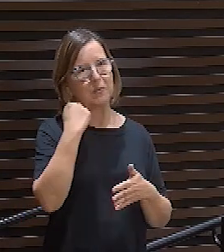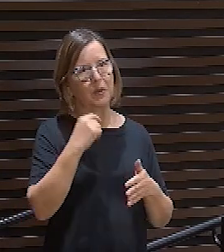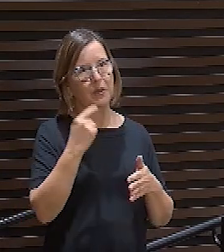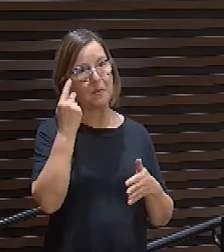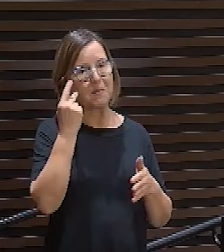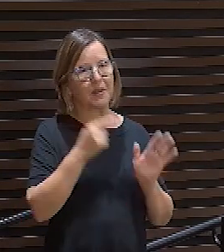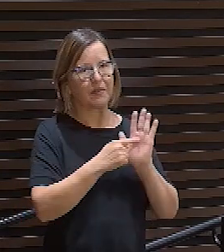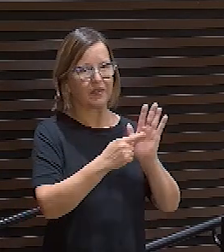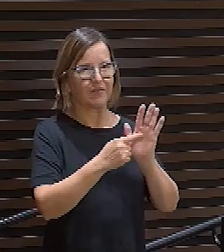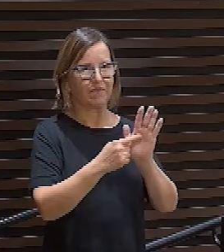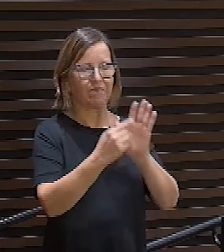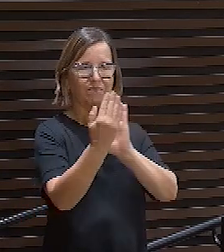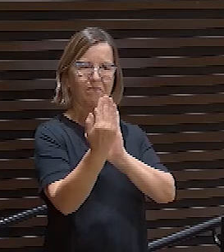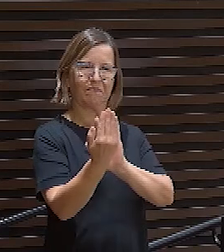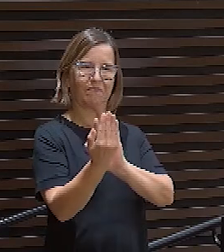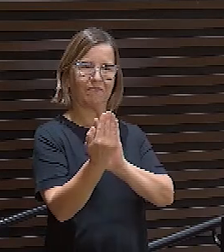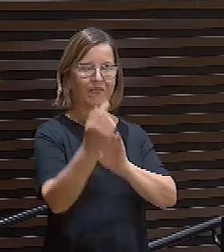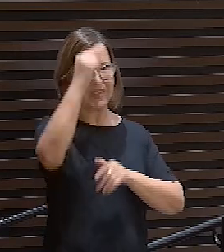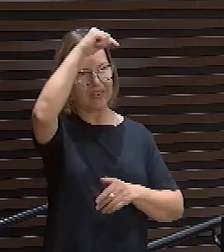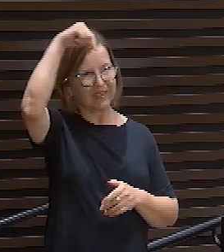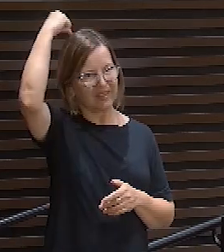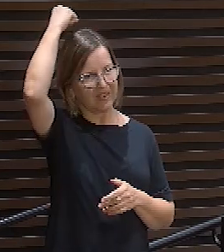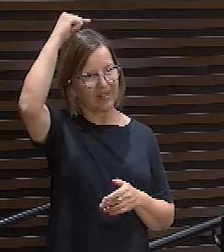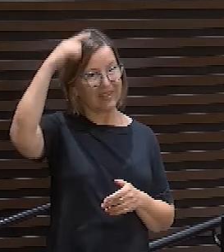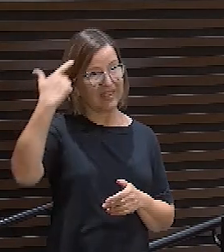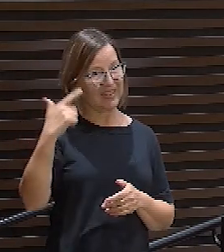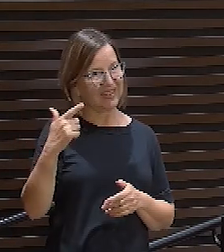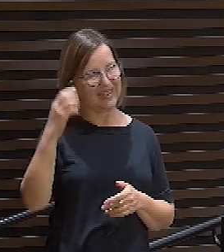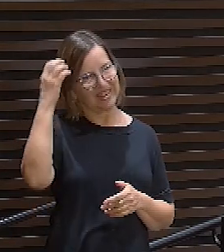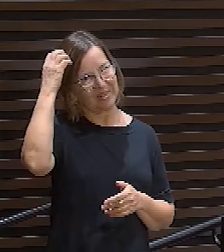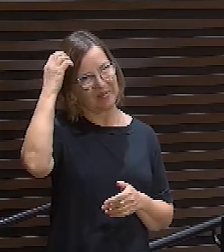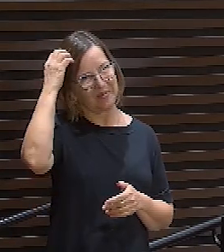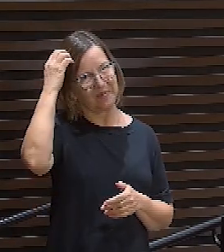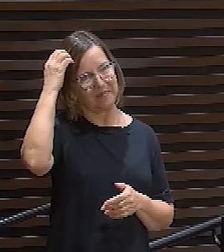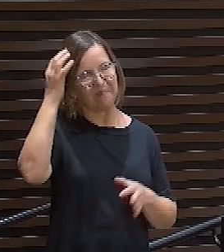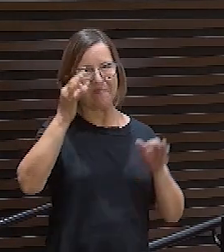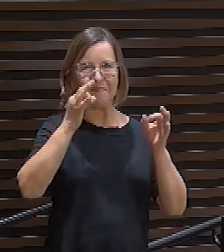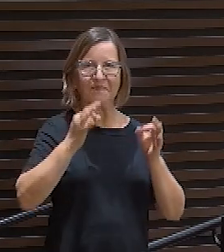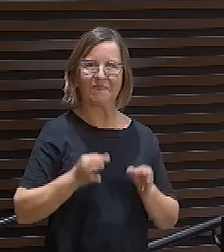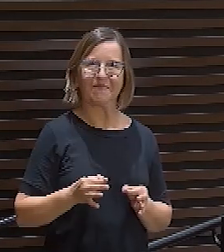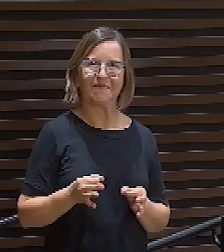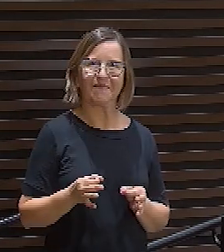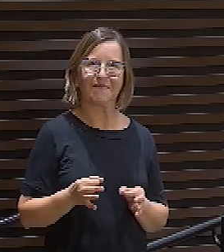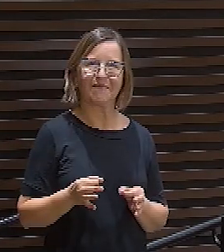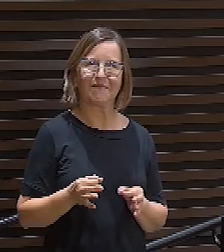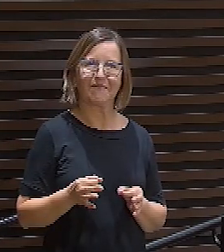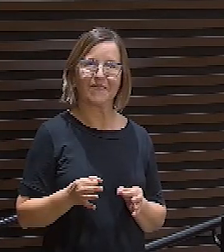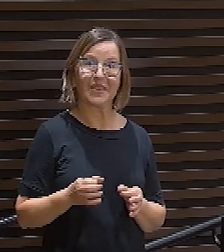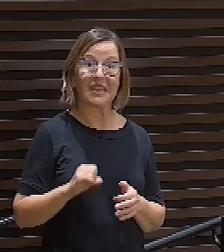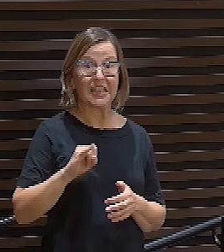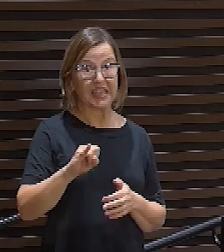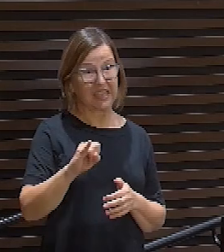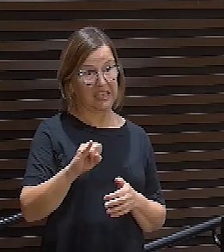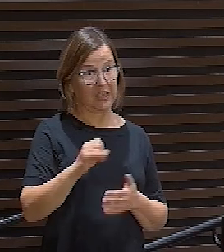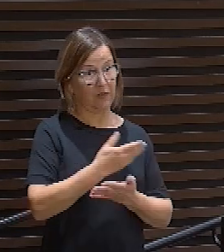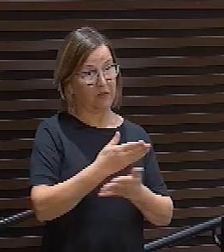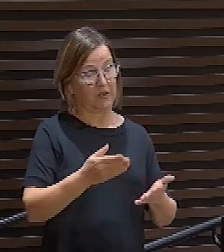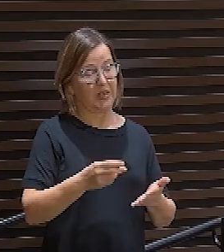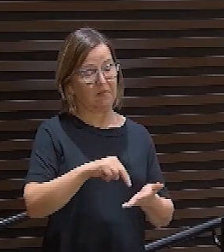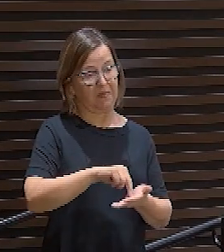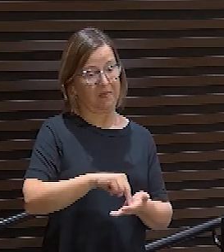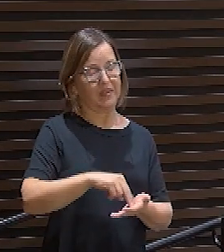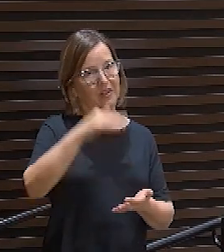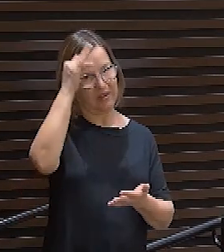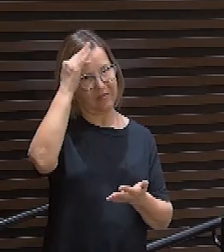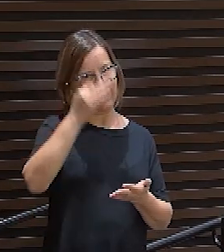apresentar-vos perante ele, santos, inculpáveis e irrepreensíveis, se é que permaneceis na